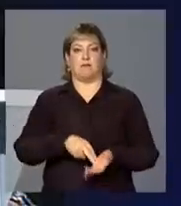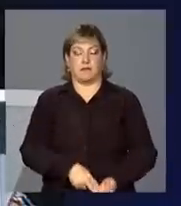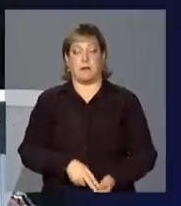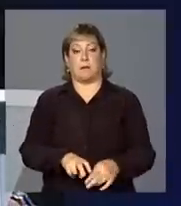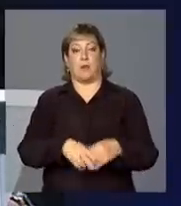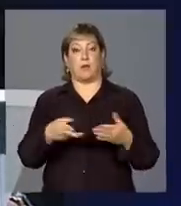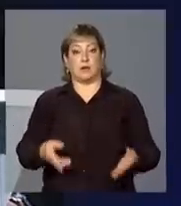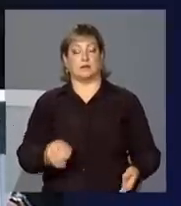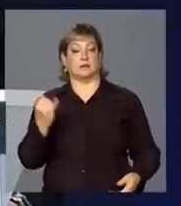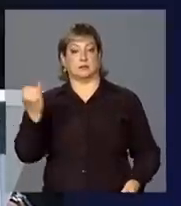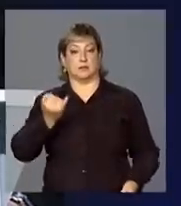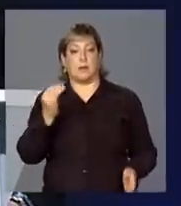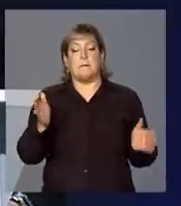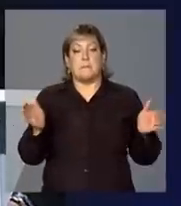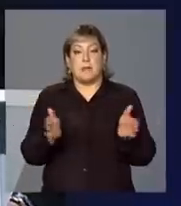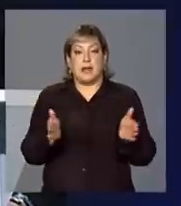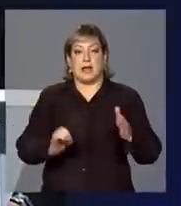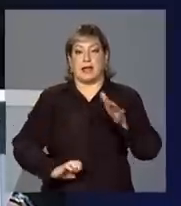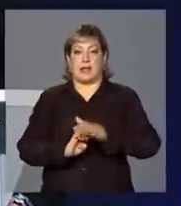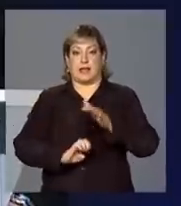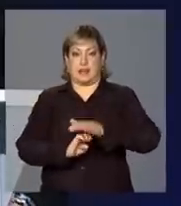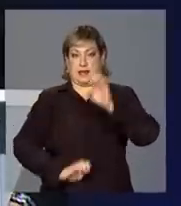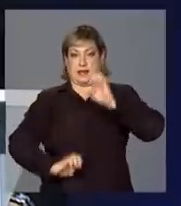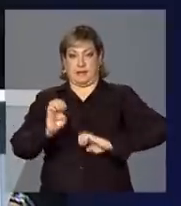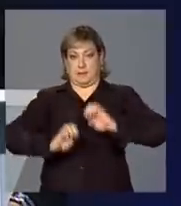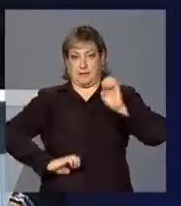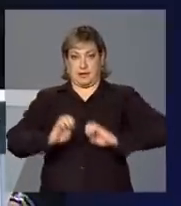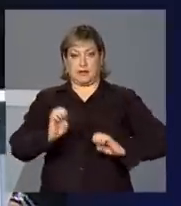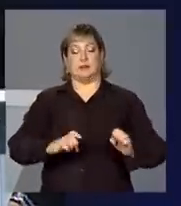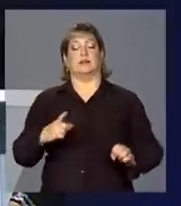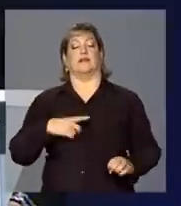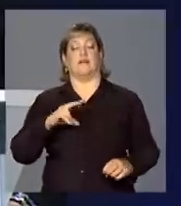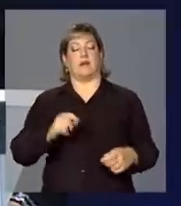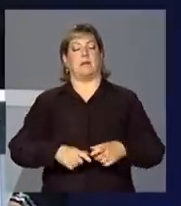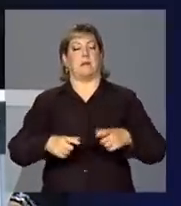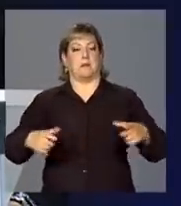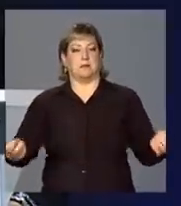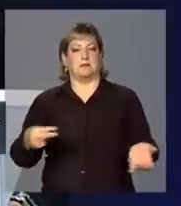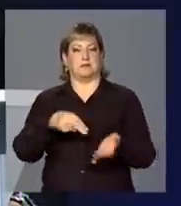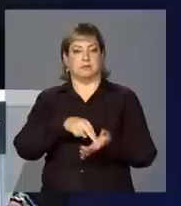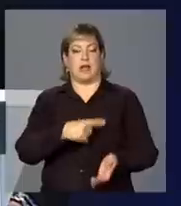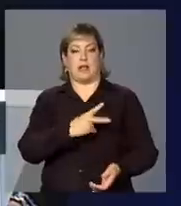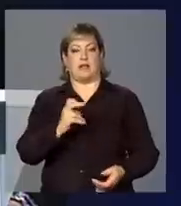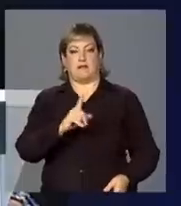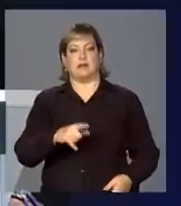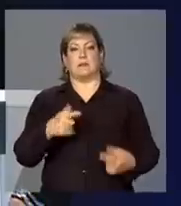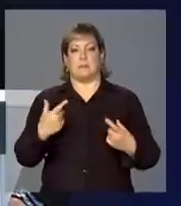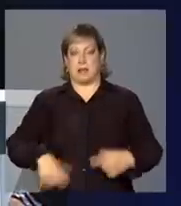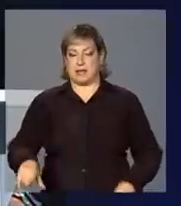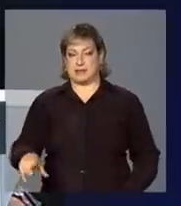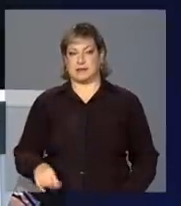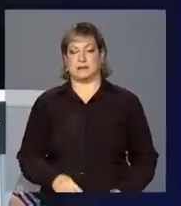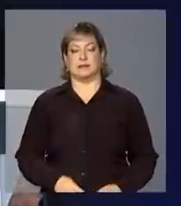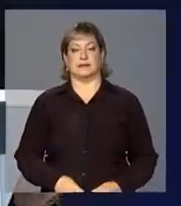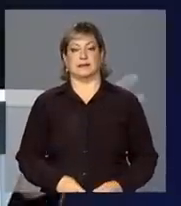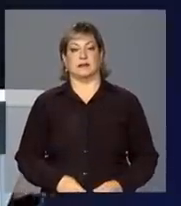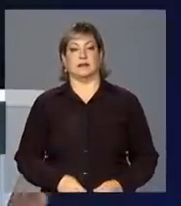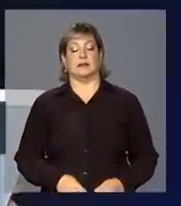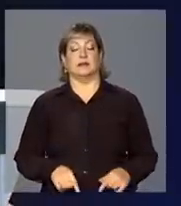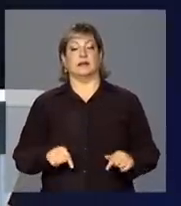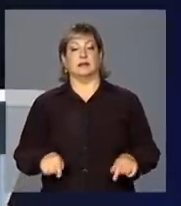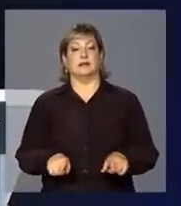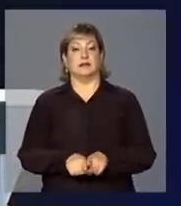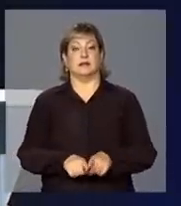isso, o papel das pequenas empresas vai se crescer e se consolidar cada vez mais. Tanto esse